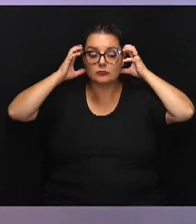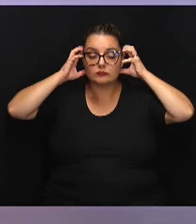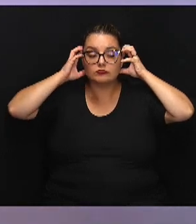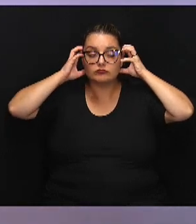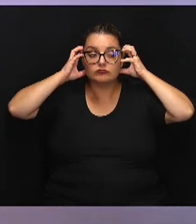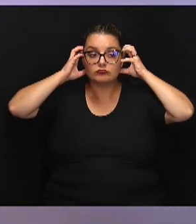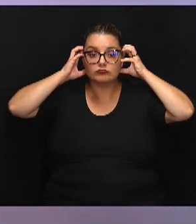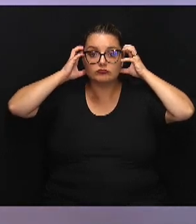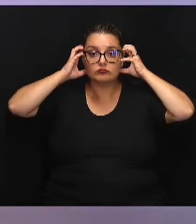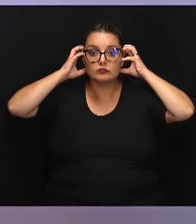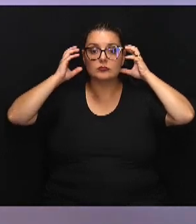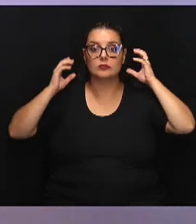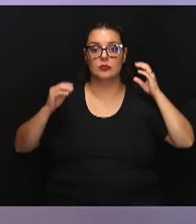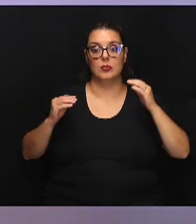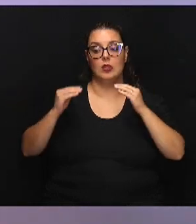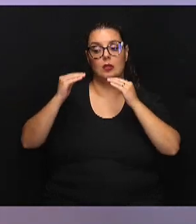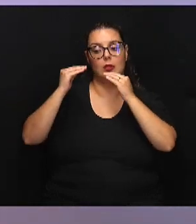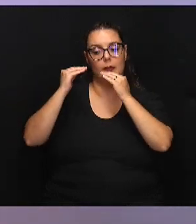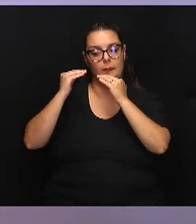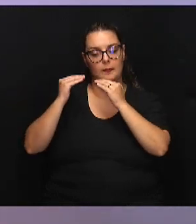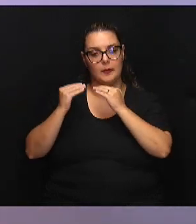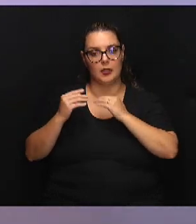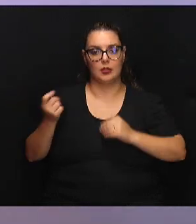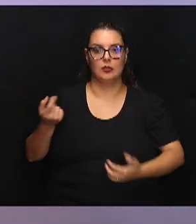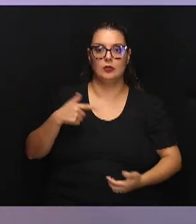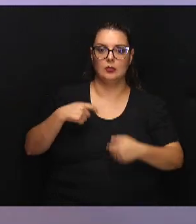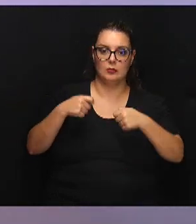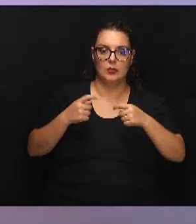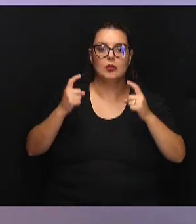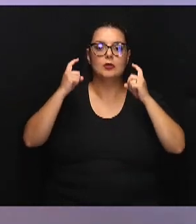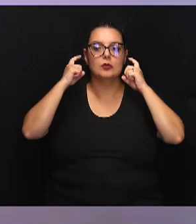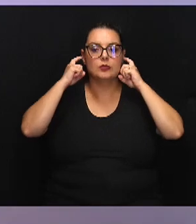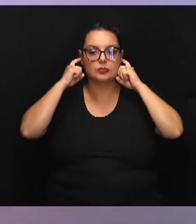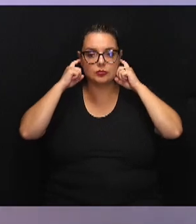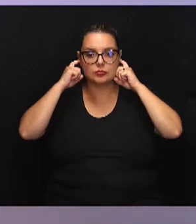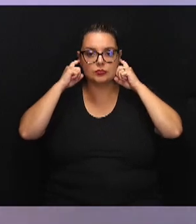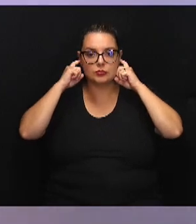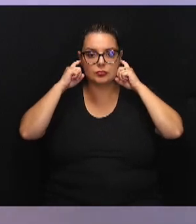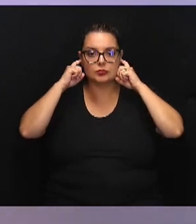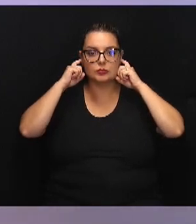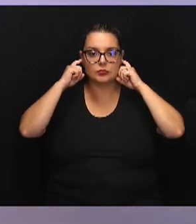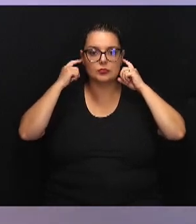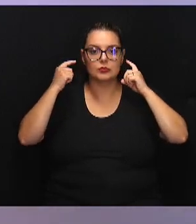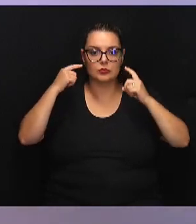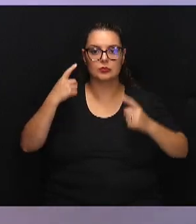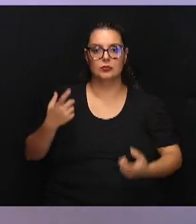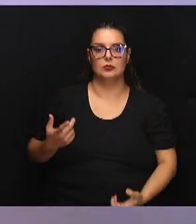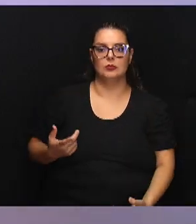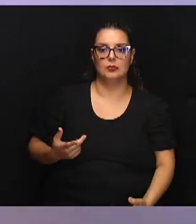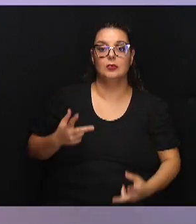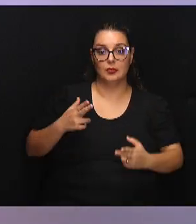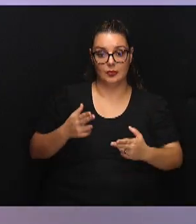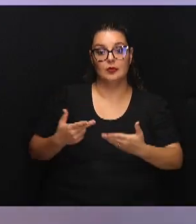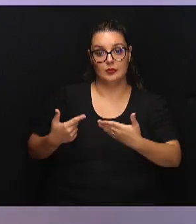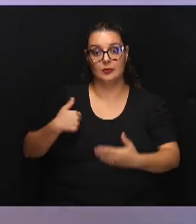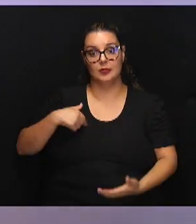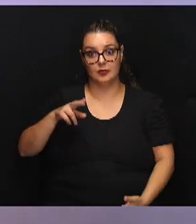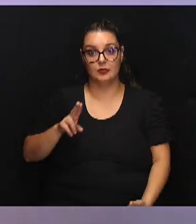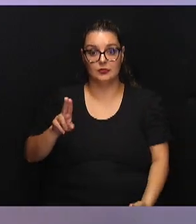de uma intensidade, um volume menor do que você precisaria no fone intracanal, igual esse que eu estou